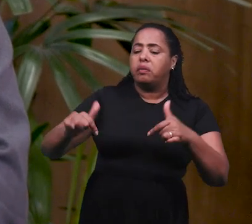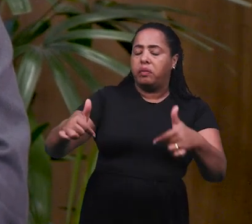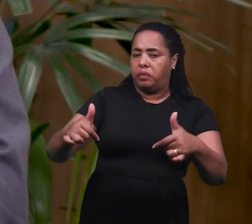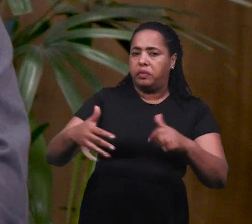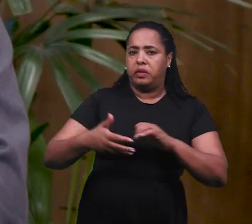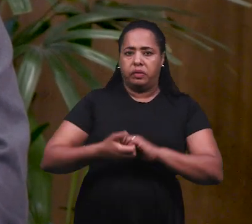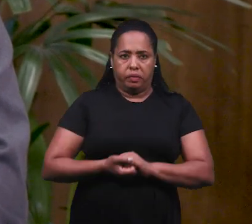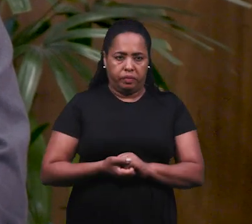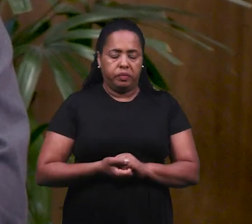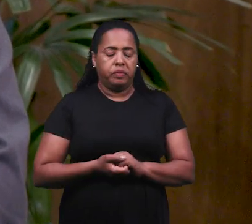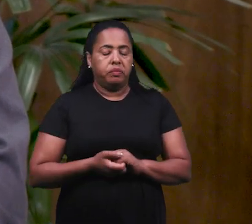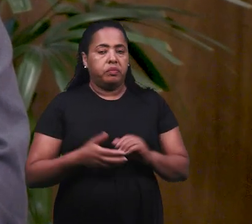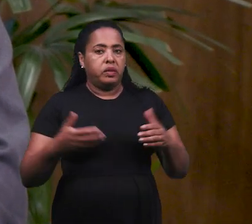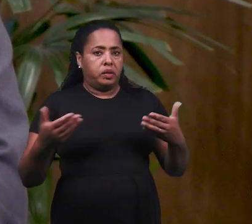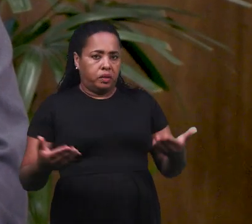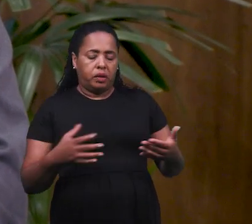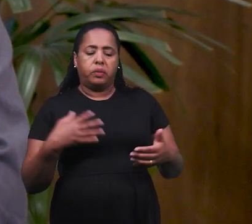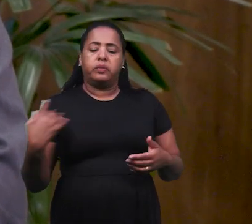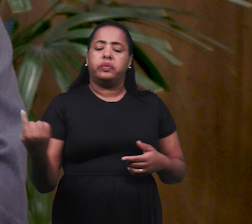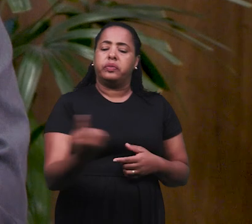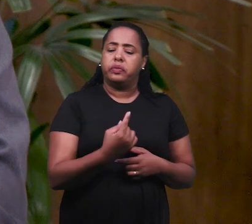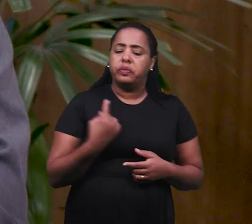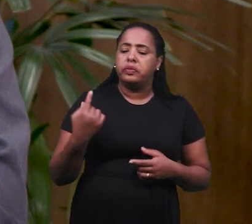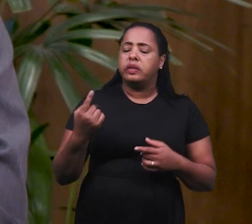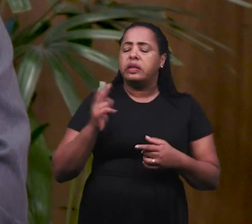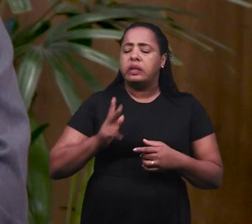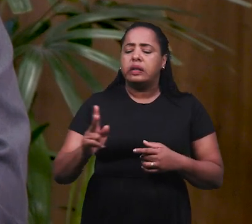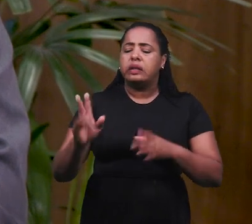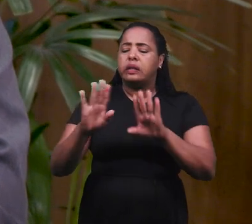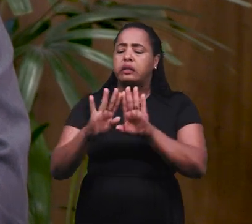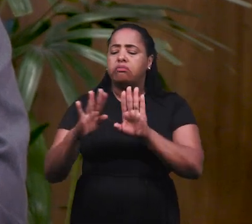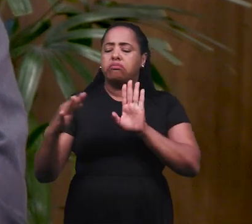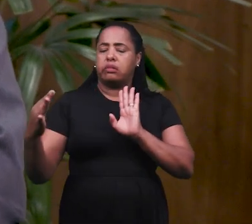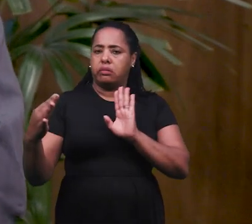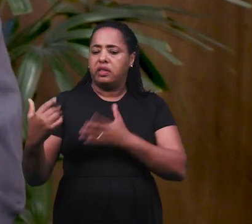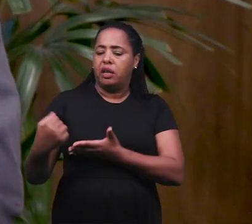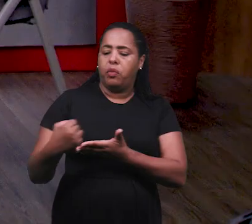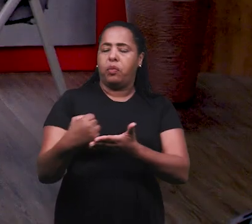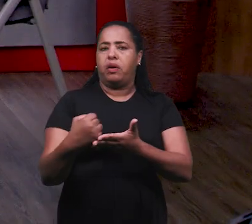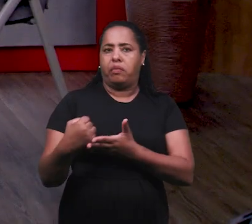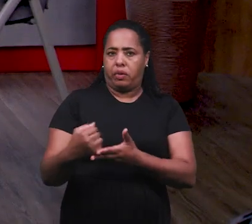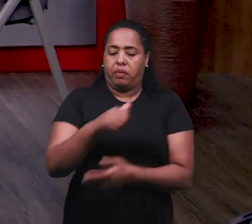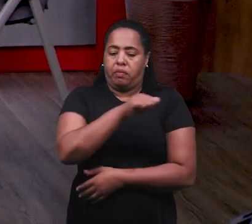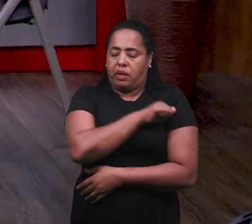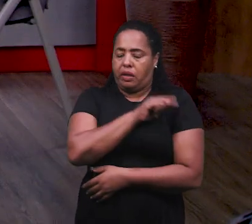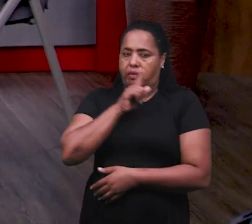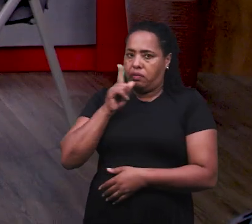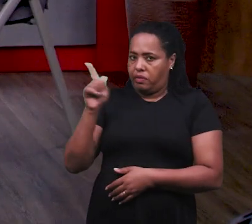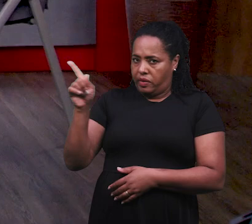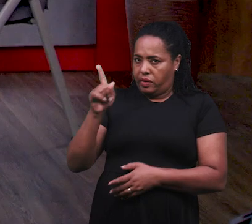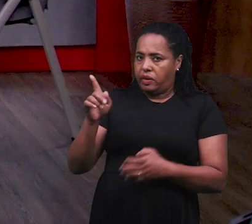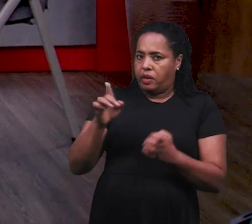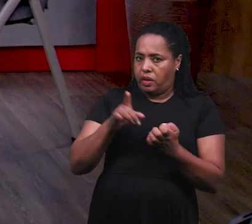nós procuramos sempre deixar para os alunos uma porta aberta. Muito bom. Eles sabem hoje, os alunos que já estão lá, né, há